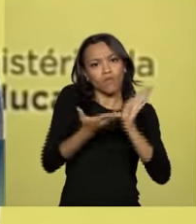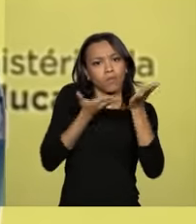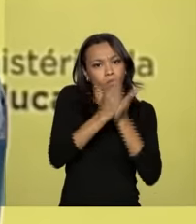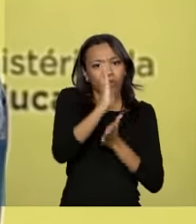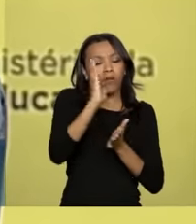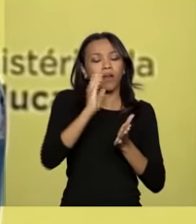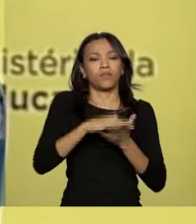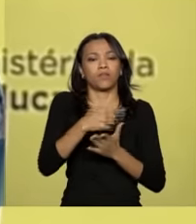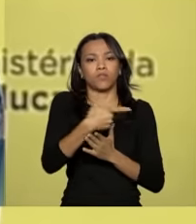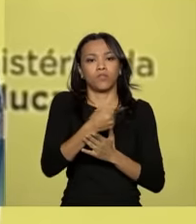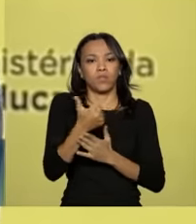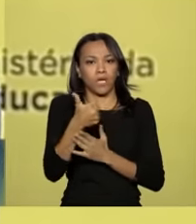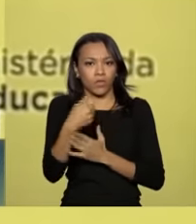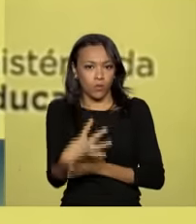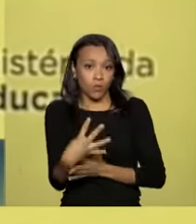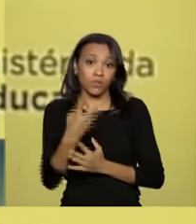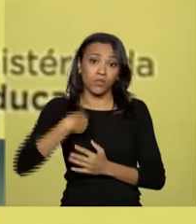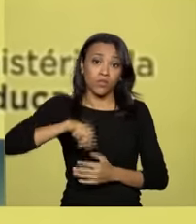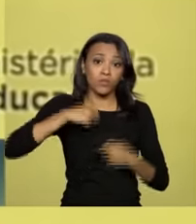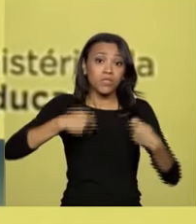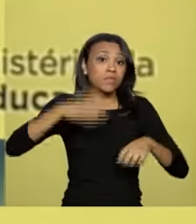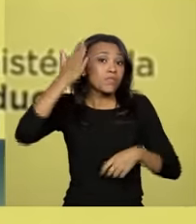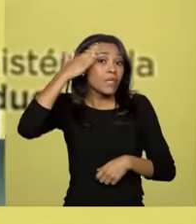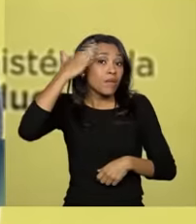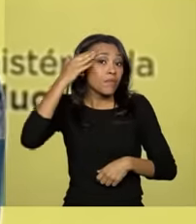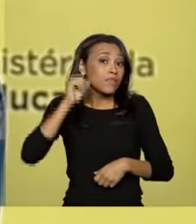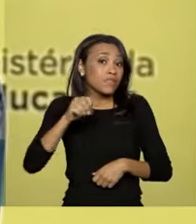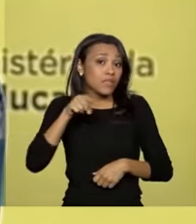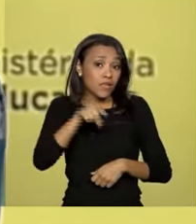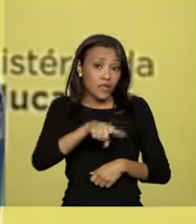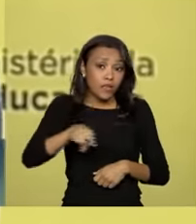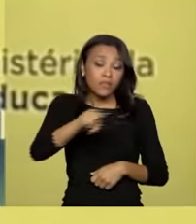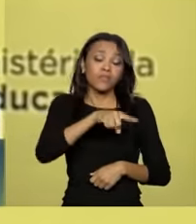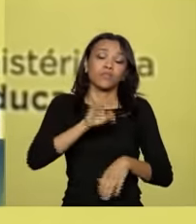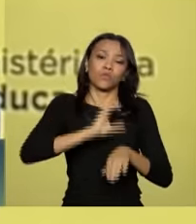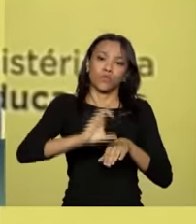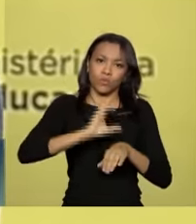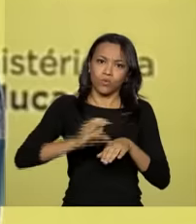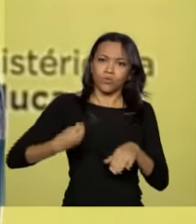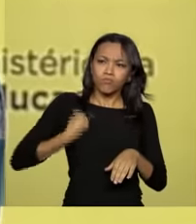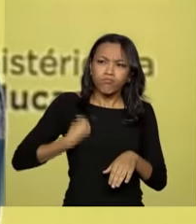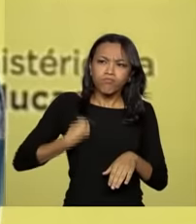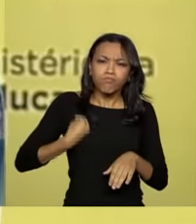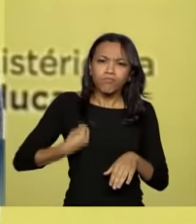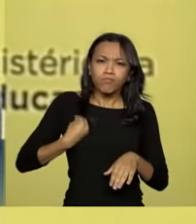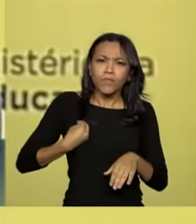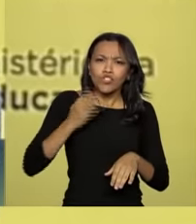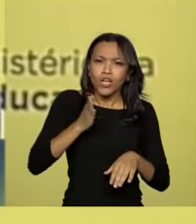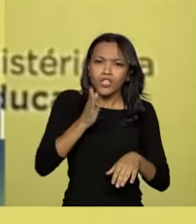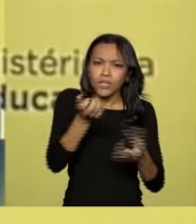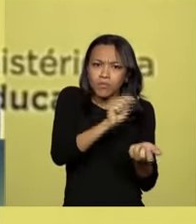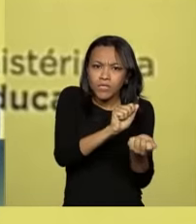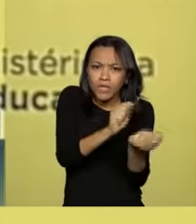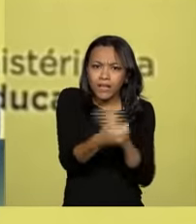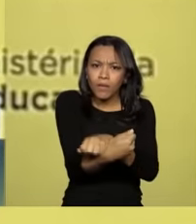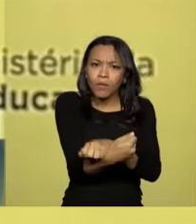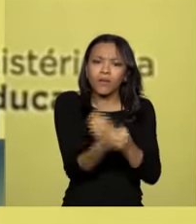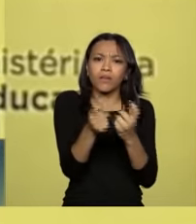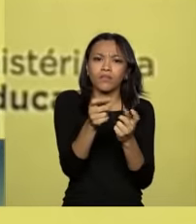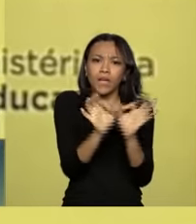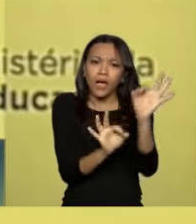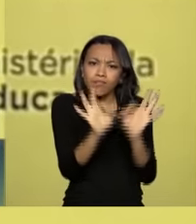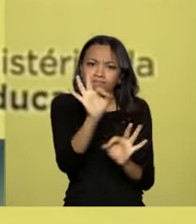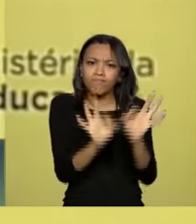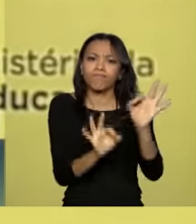em 2014 e nós precisamos saber se esses cursos já existentes estão se adequando, né, a essas